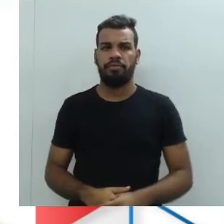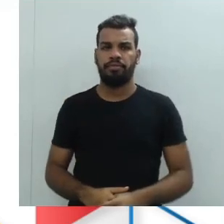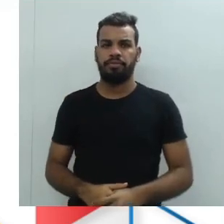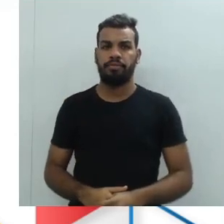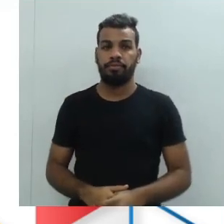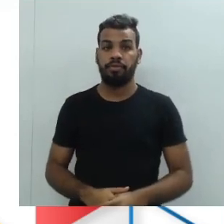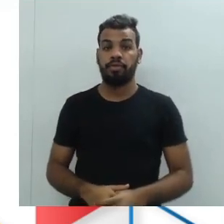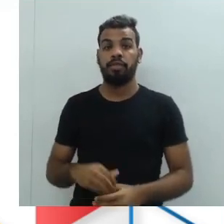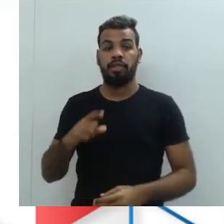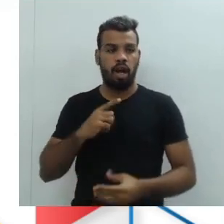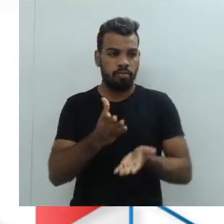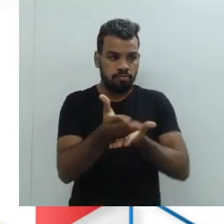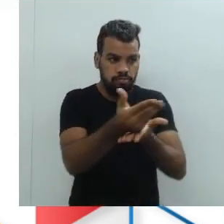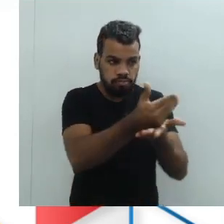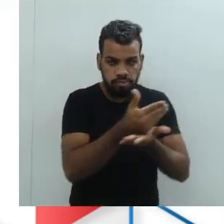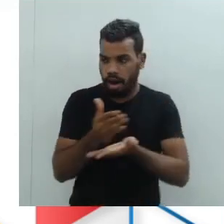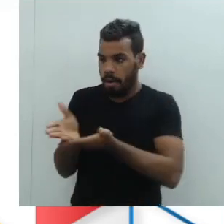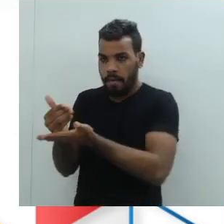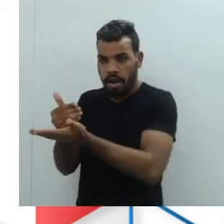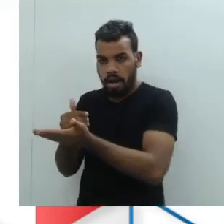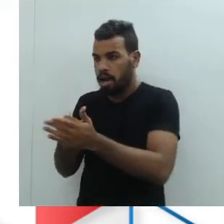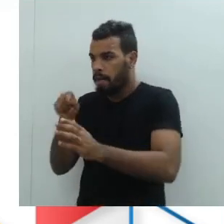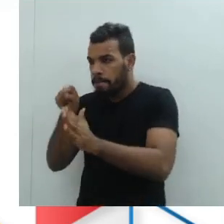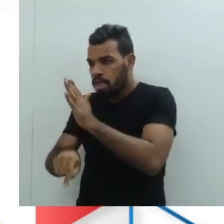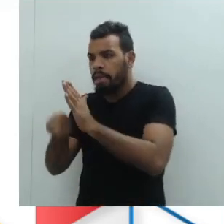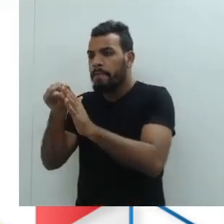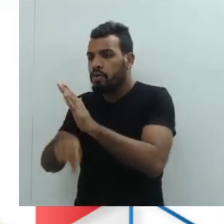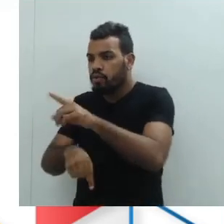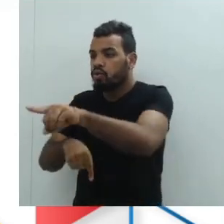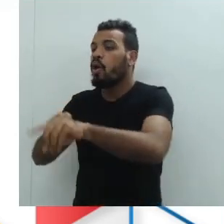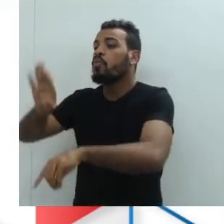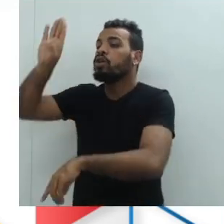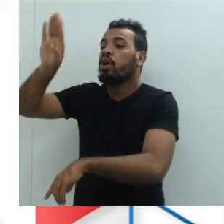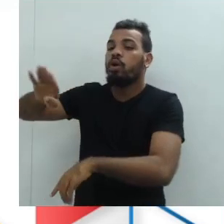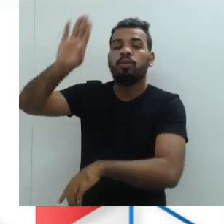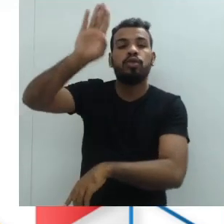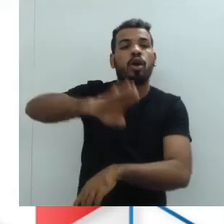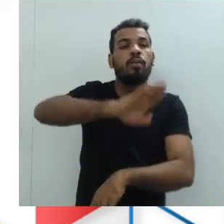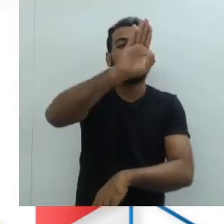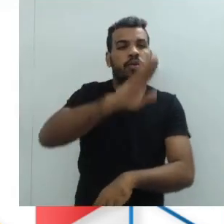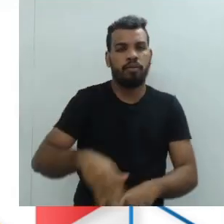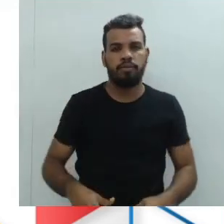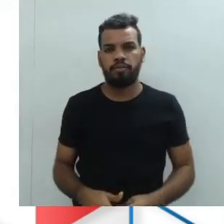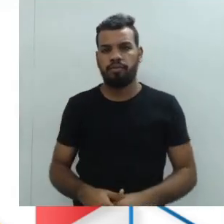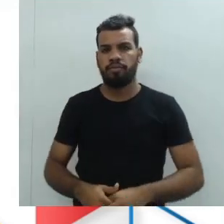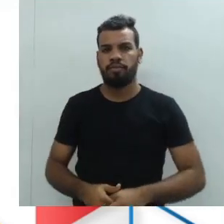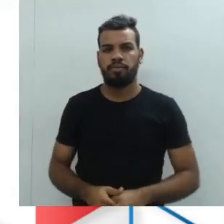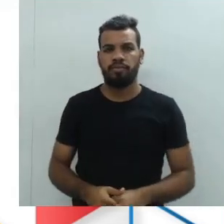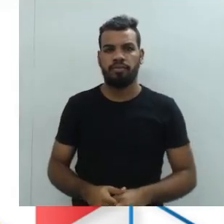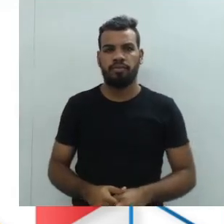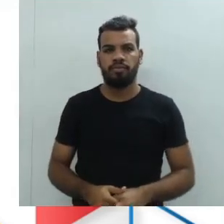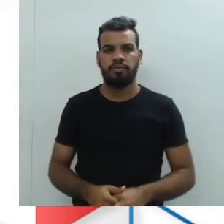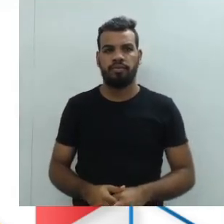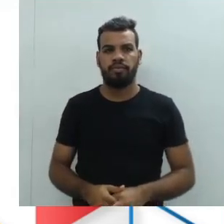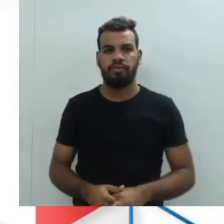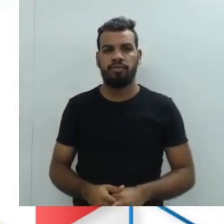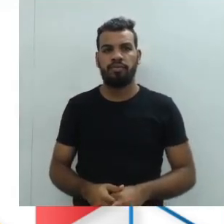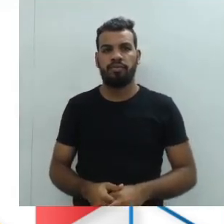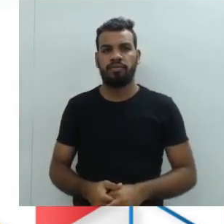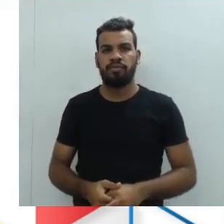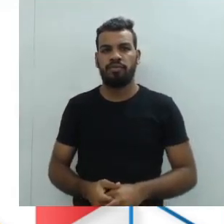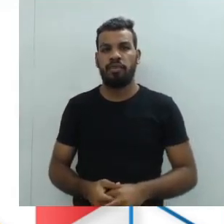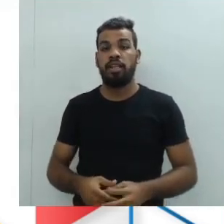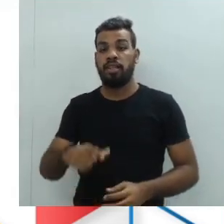chama de coleta de dados, que são as informações que o gráfico está querendo nos passar. Você tem aí esporte do seu lado esquerdo